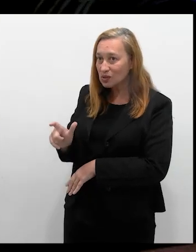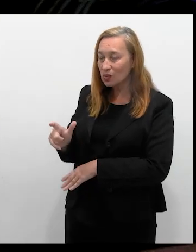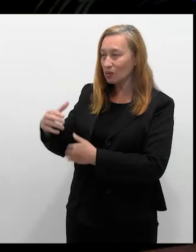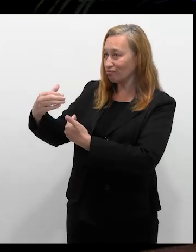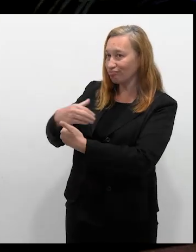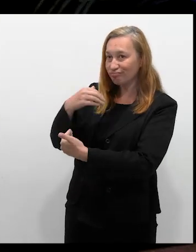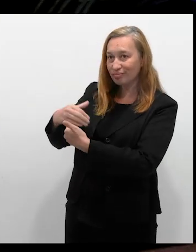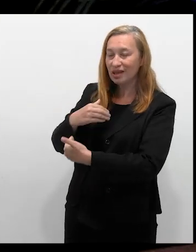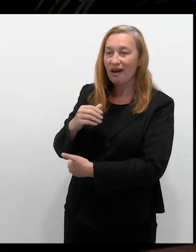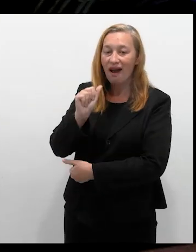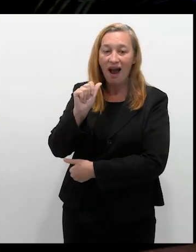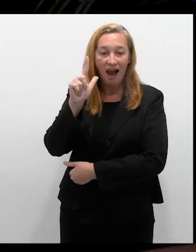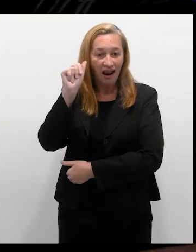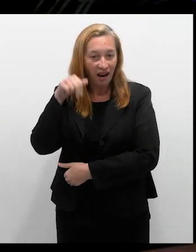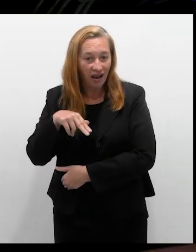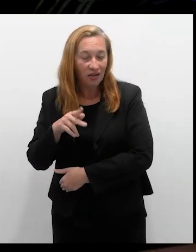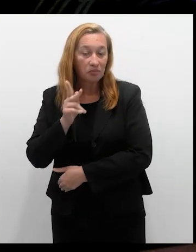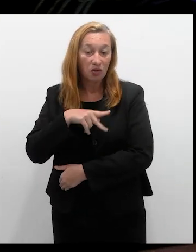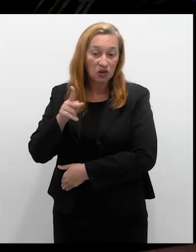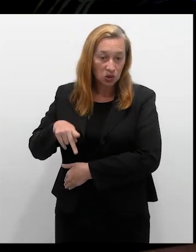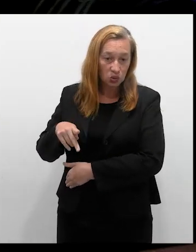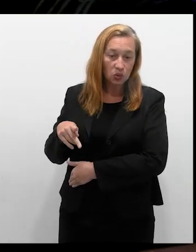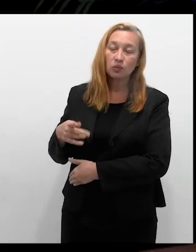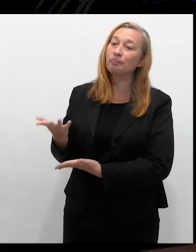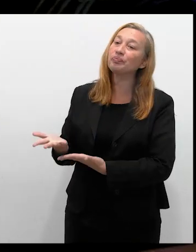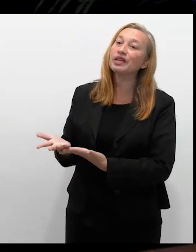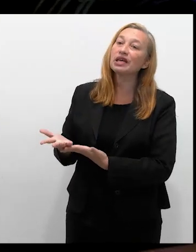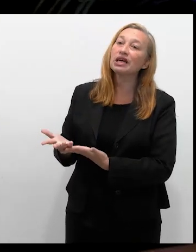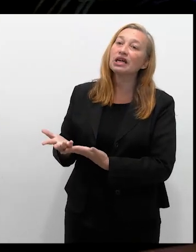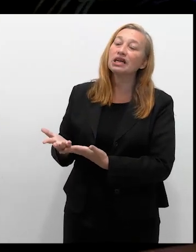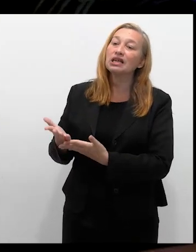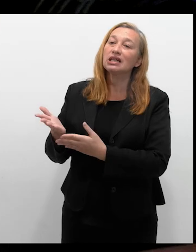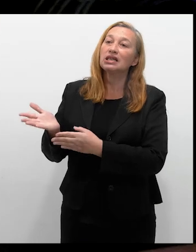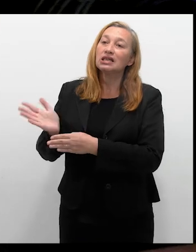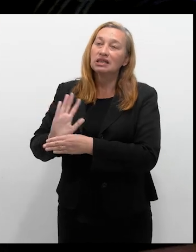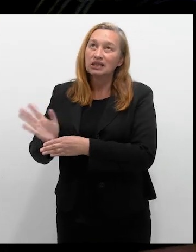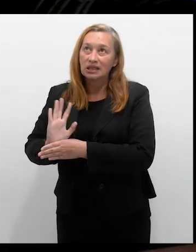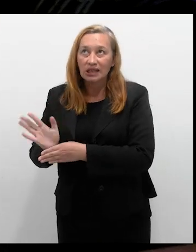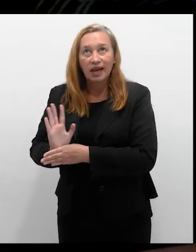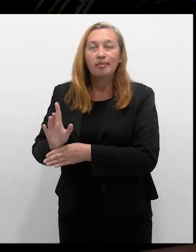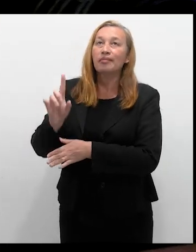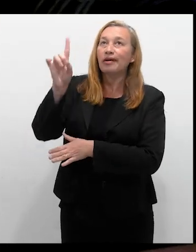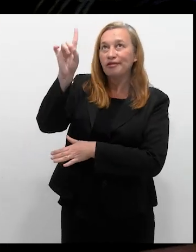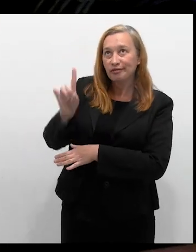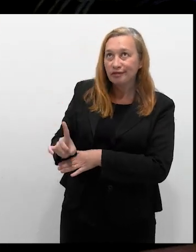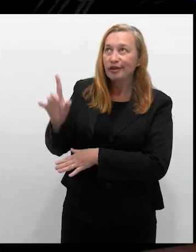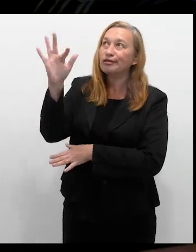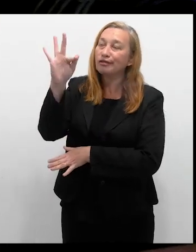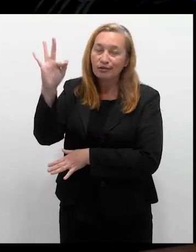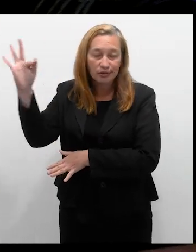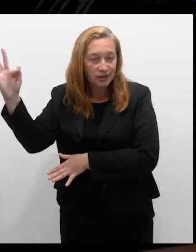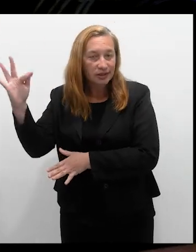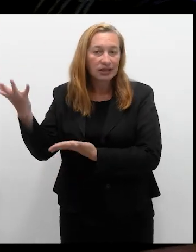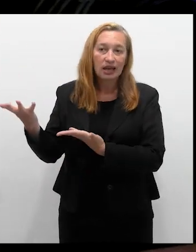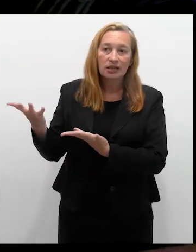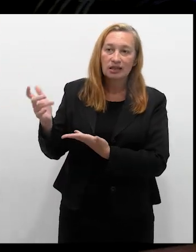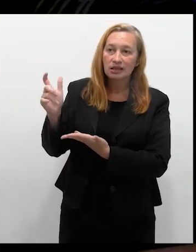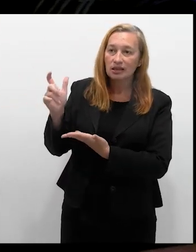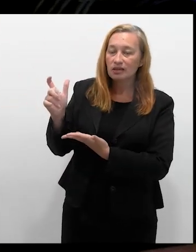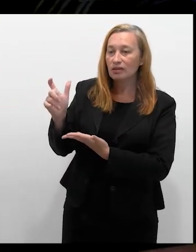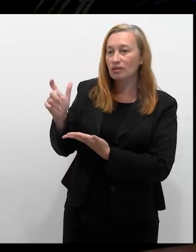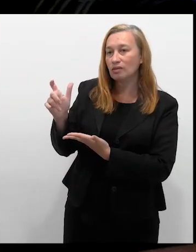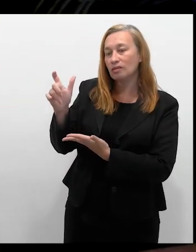pessoa que virou meu orientador, que é o Alain Bergalat, que é um professor de cinema francês, diretor de cinema, assim, uma pessoa que